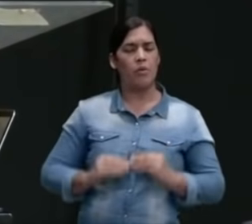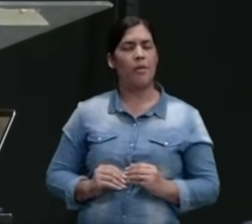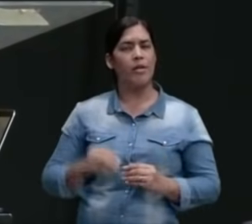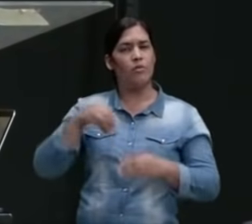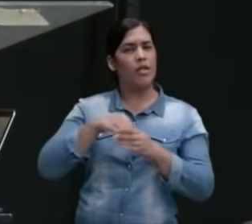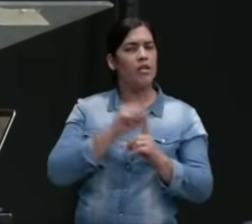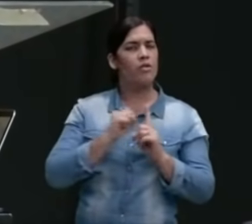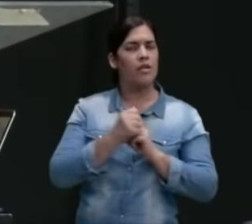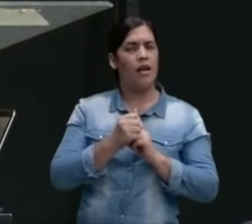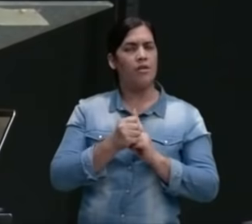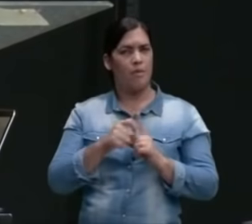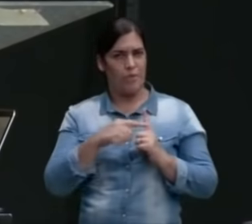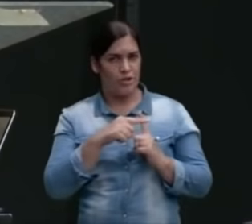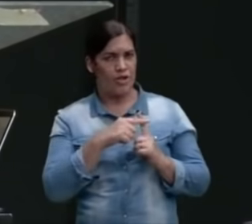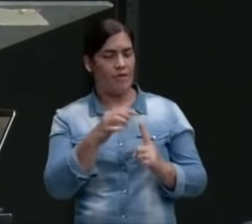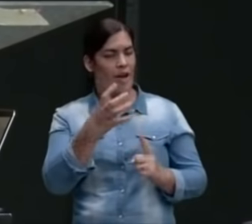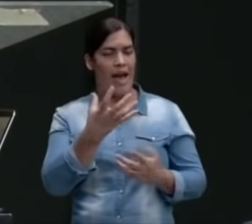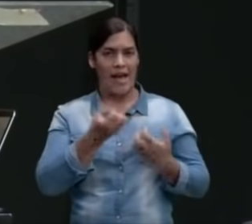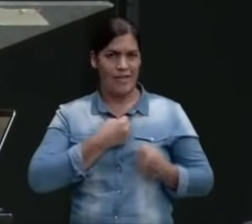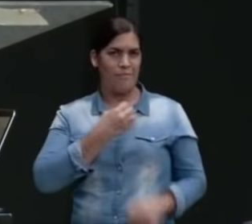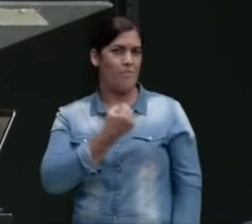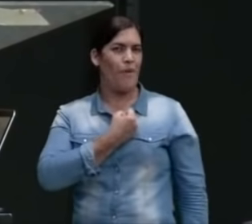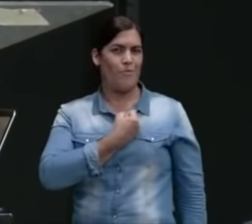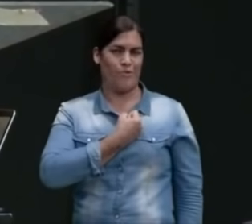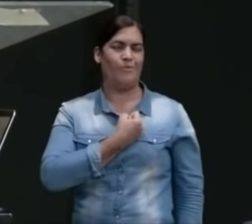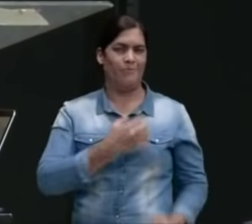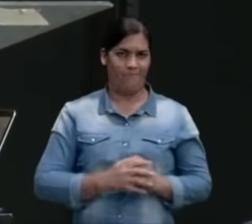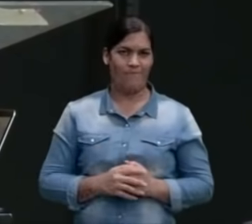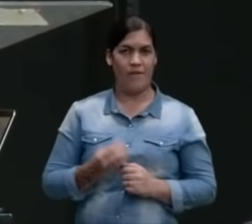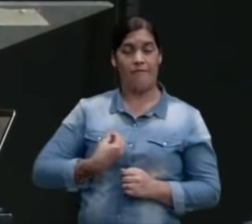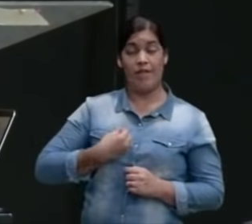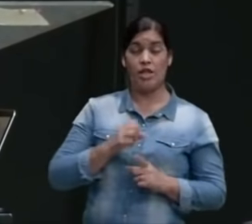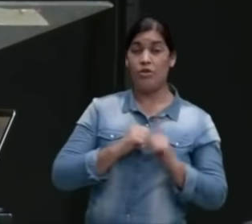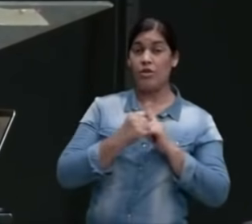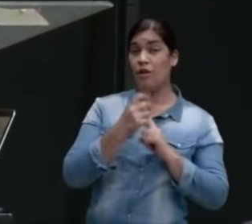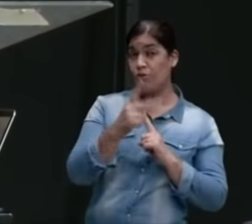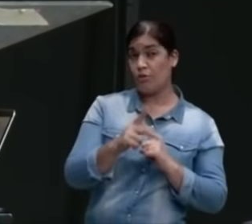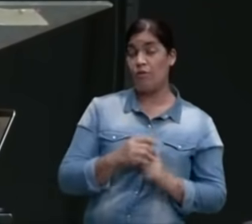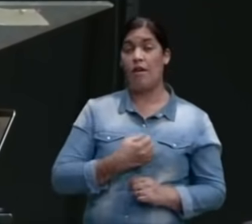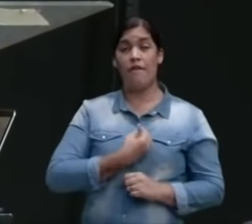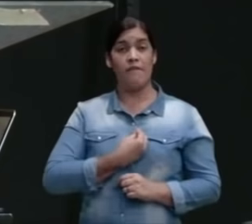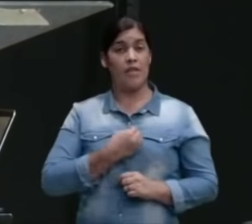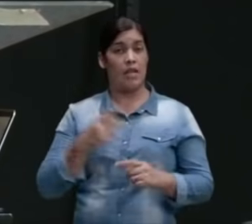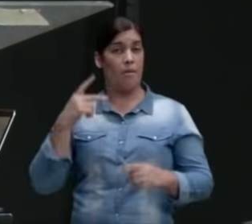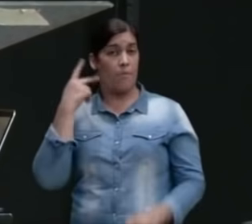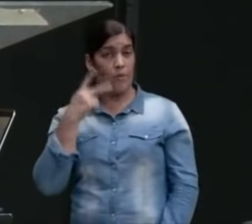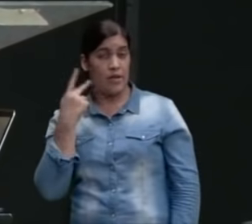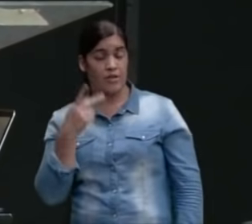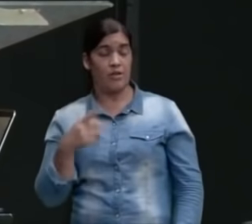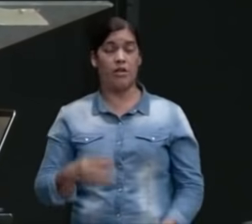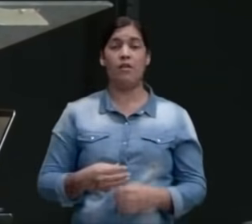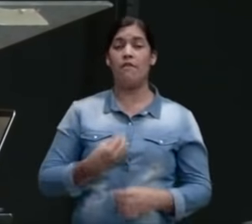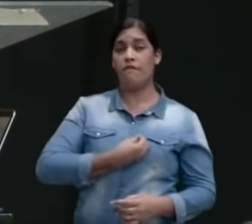está acontecendo, irmãos. Você, de acordo com o seu comportamento na vida social, na sua vida política, na sua vida